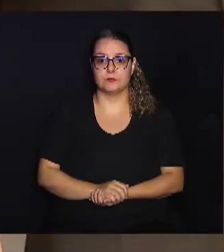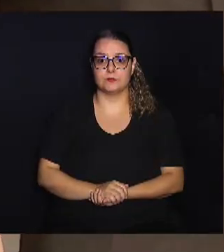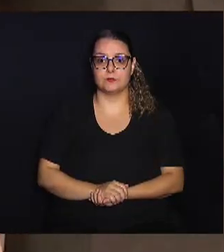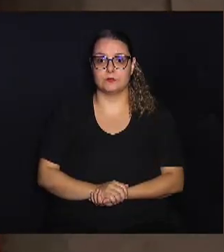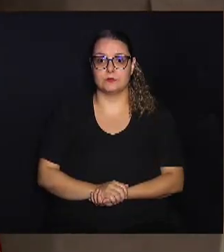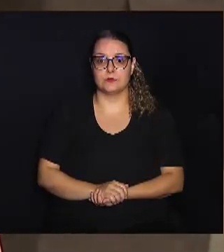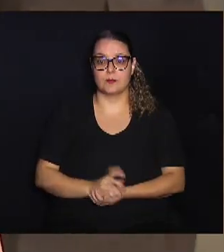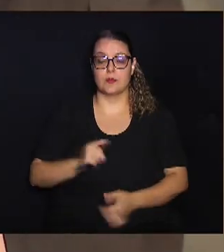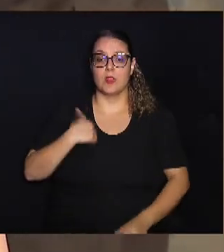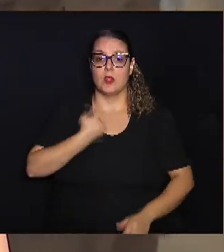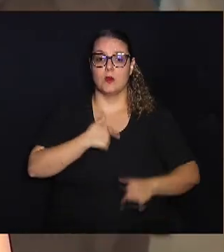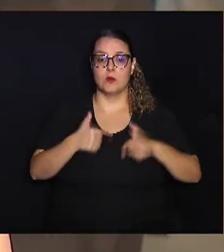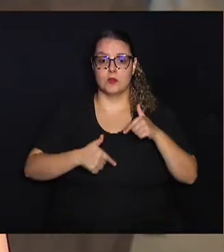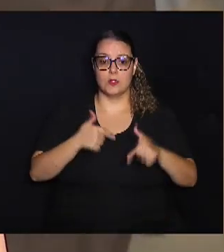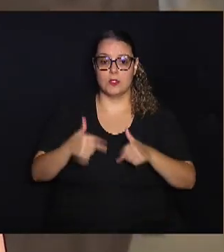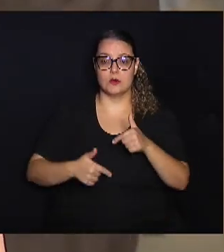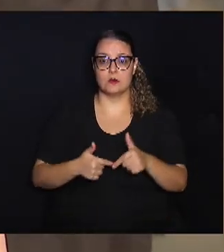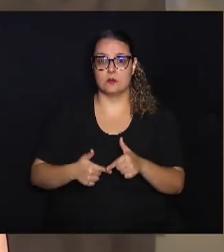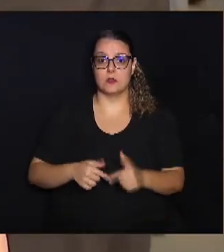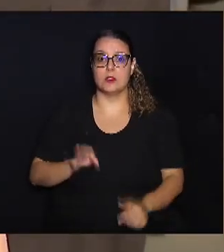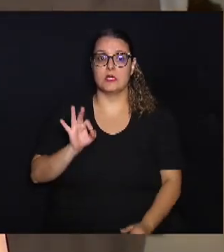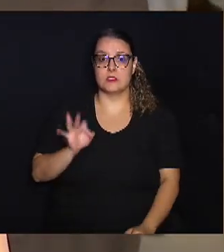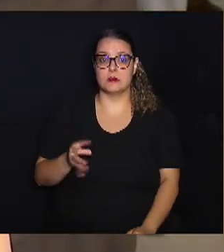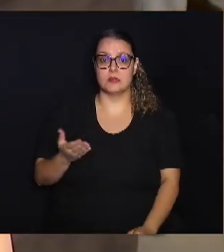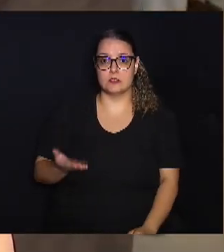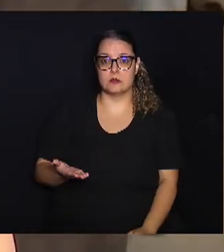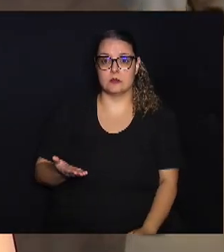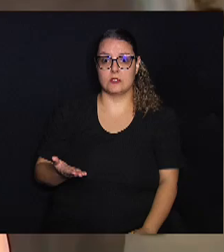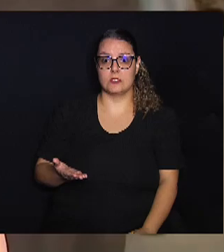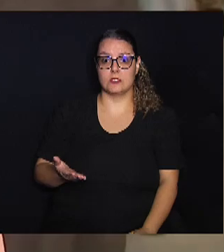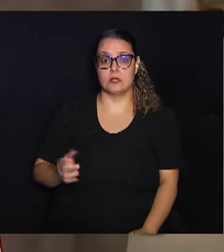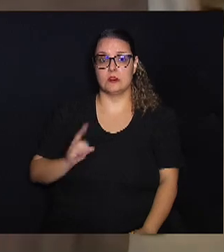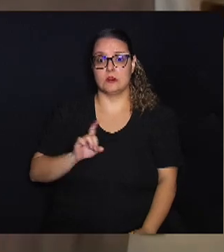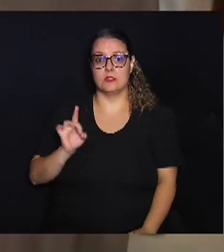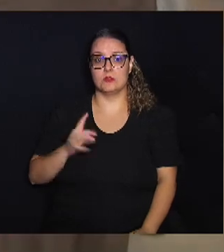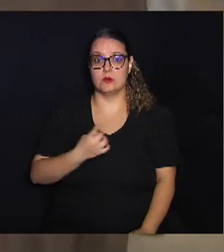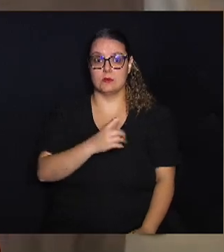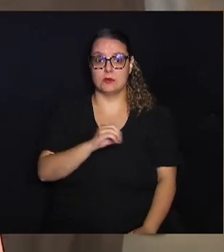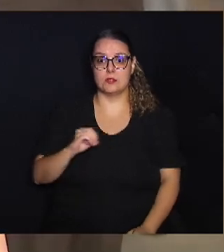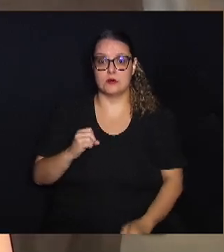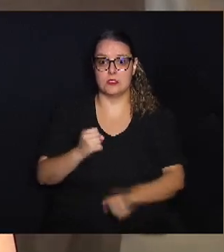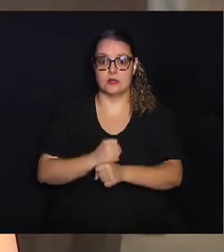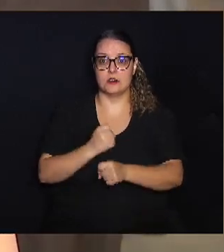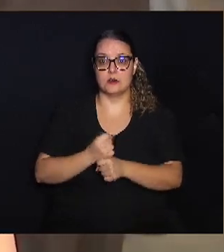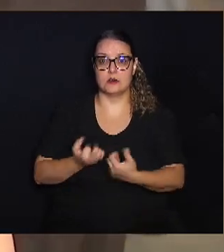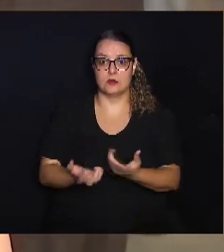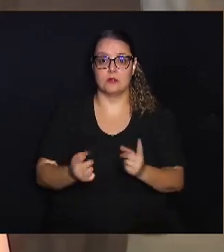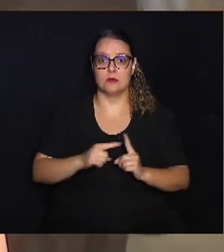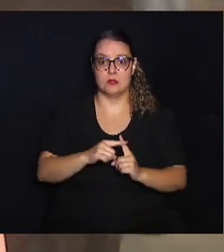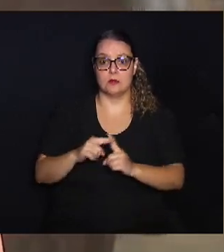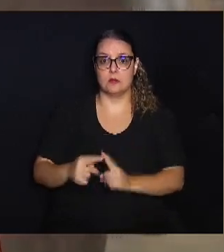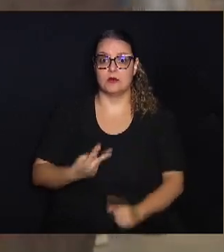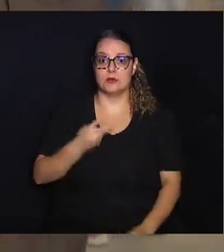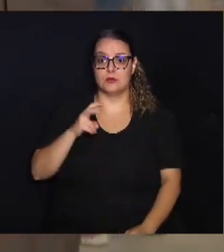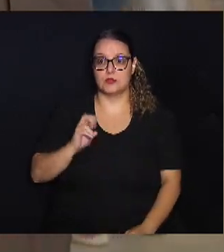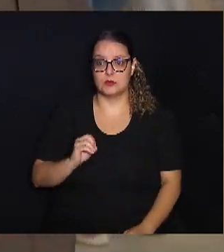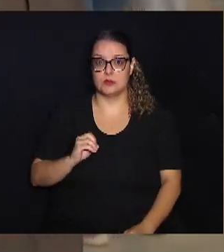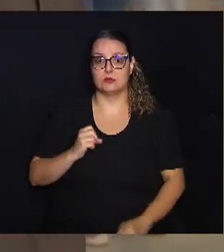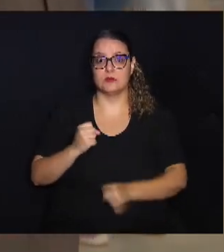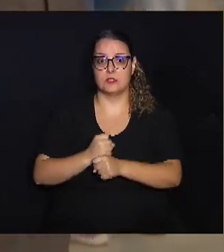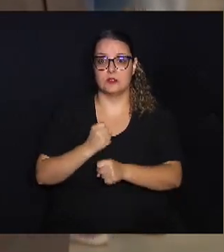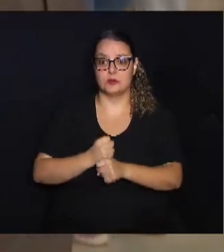O nosso trabalho foi exatamente, não apenas para os 100 anos do Cemitério da Saudade, mas também para os 250 anos de